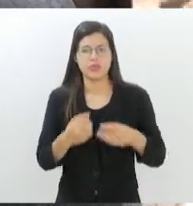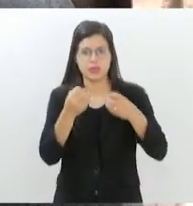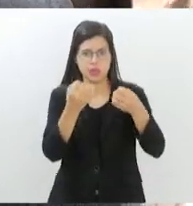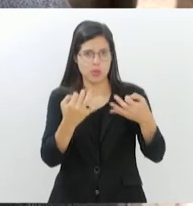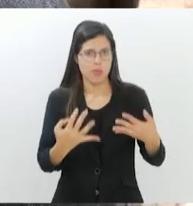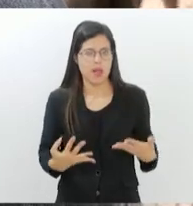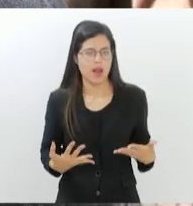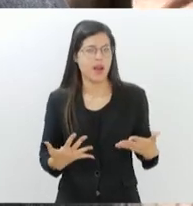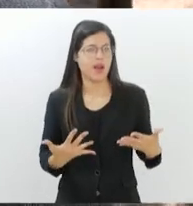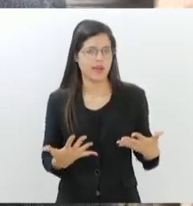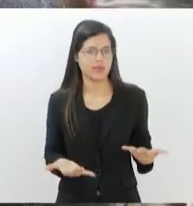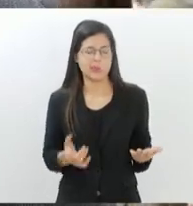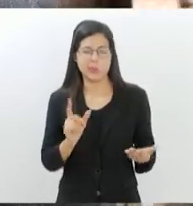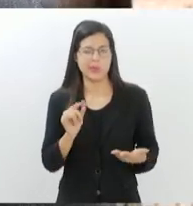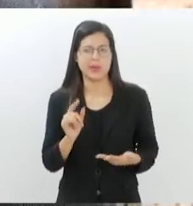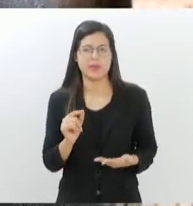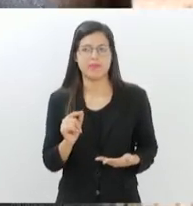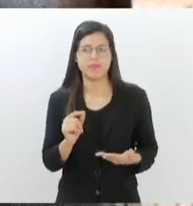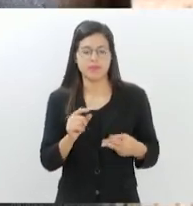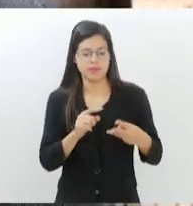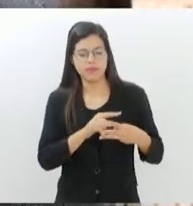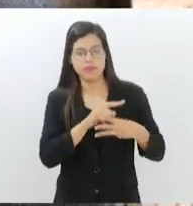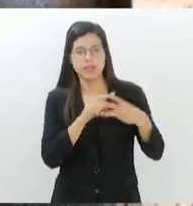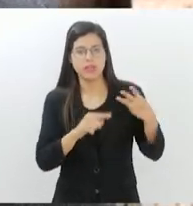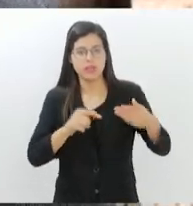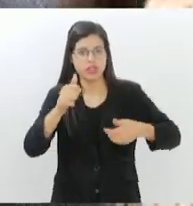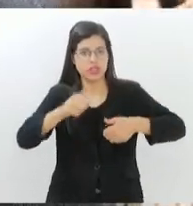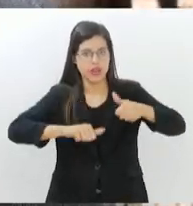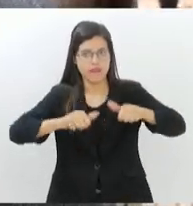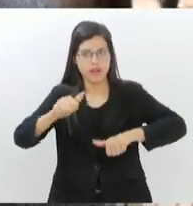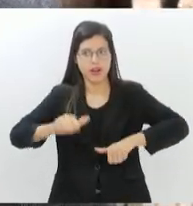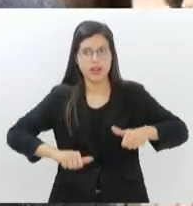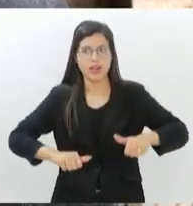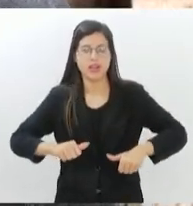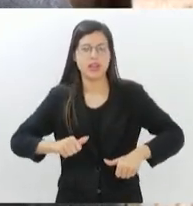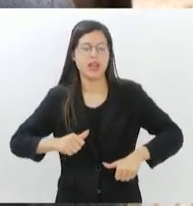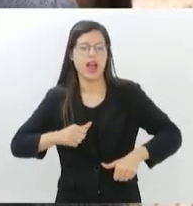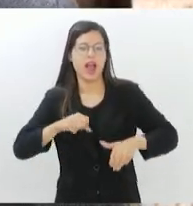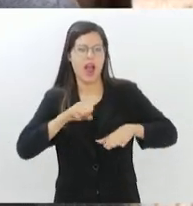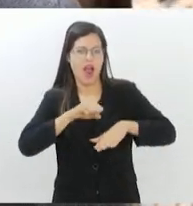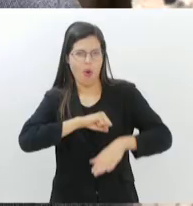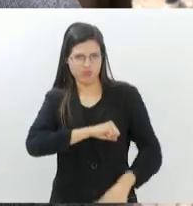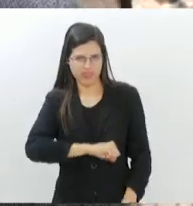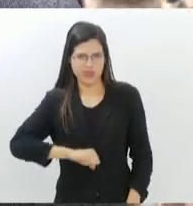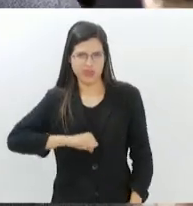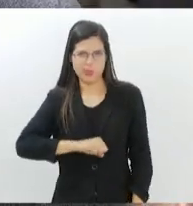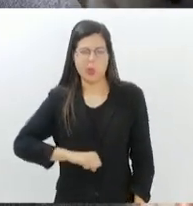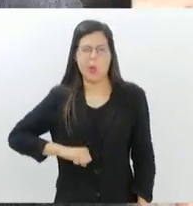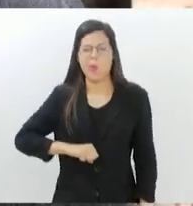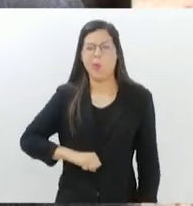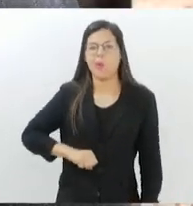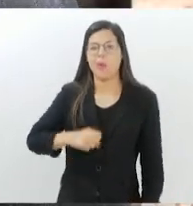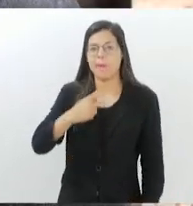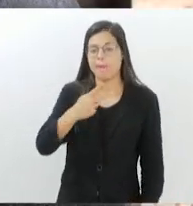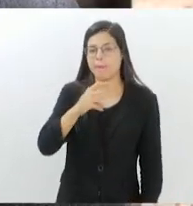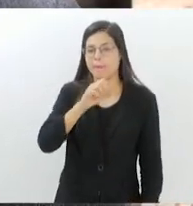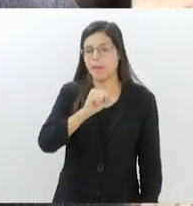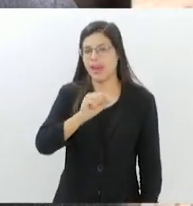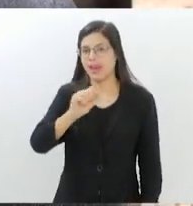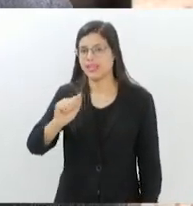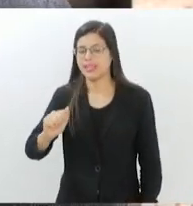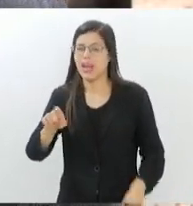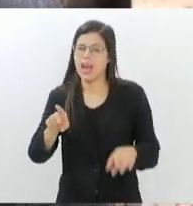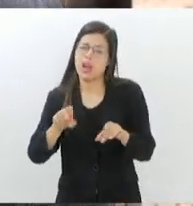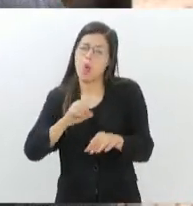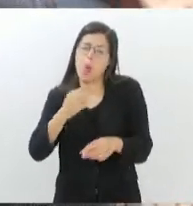fique fácil entender, são 3 formas de avaliar a próstata: por ultrassom, pelo PSA e pelo toque. É como se você estivesse